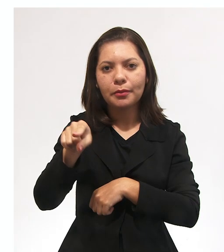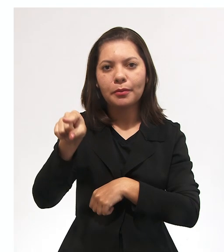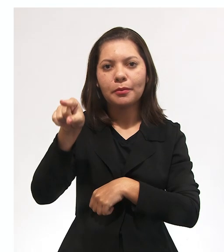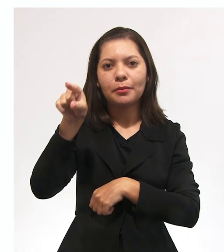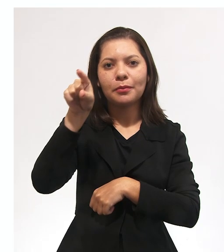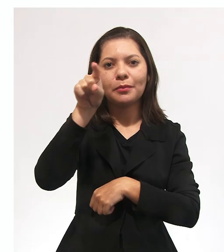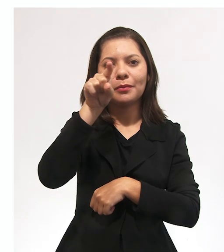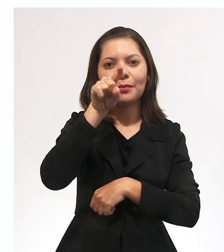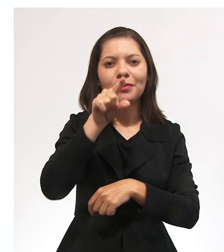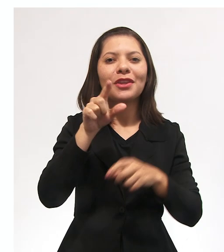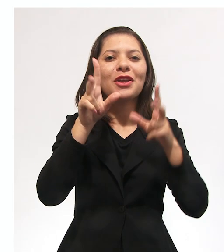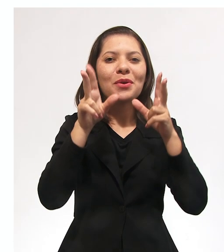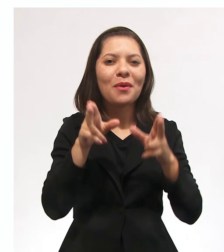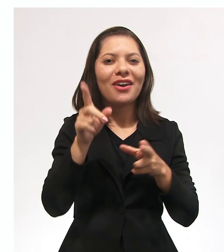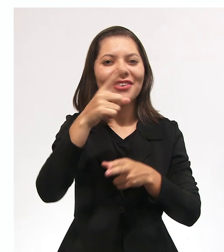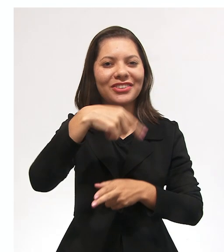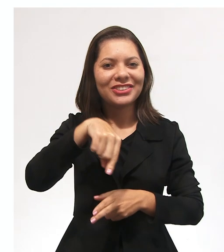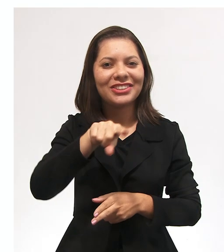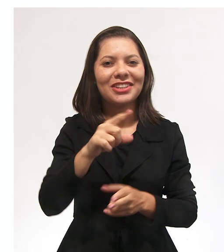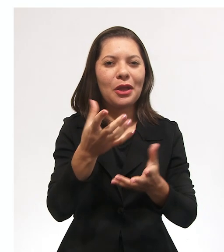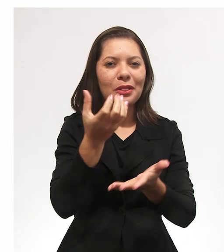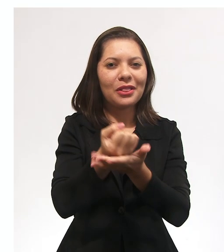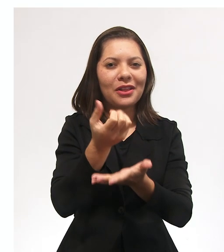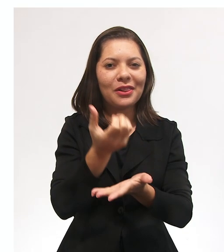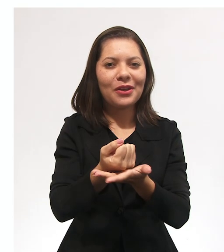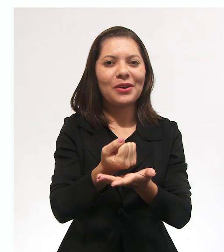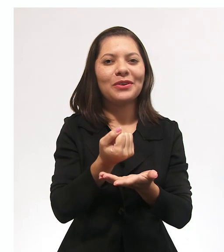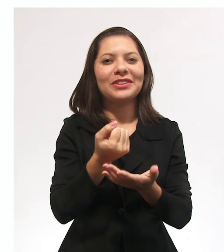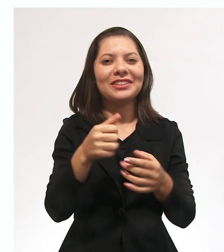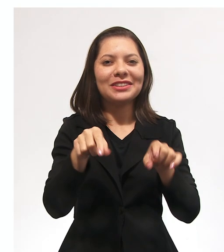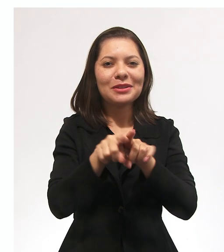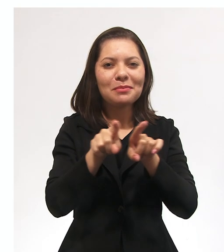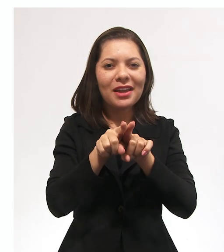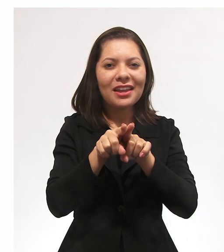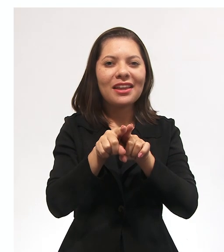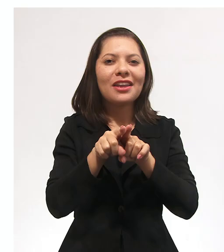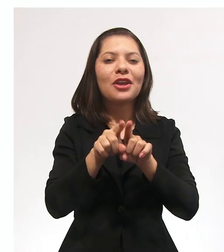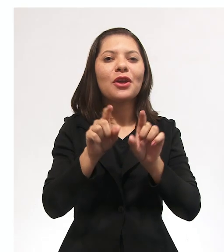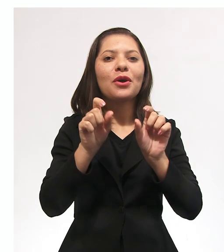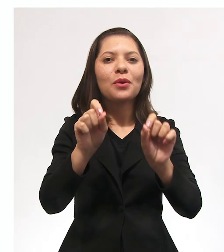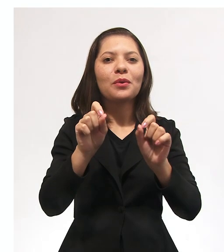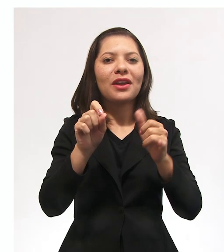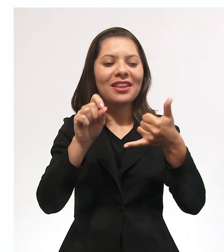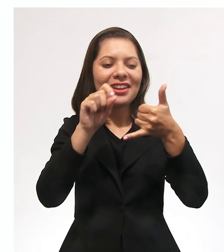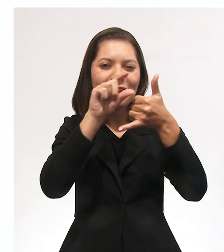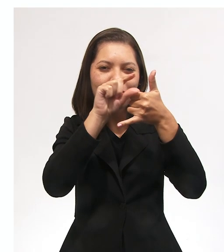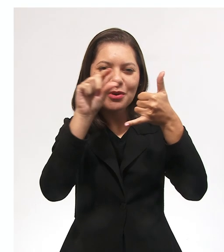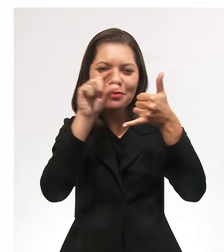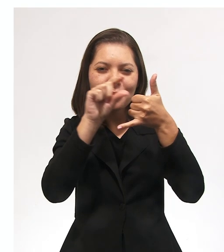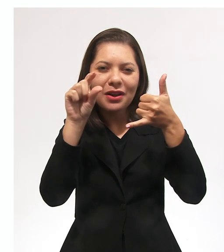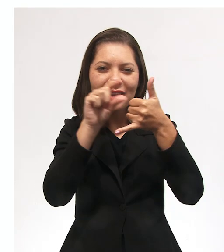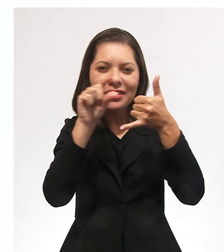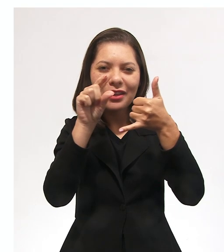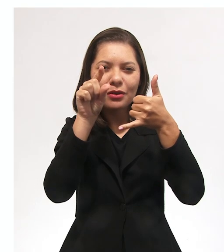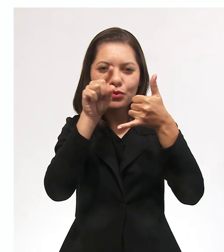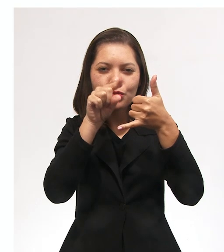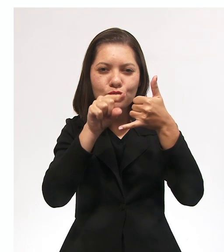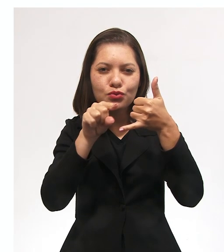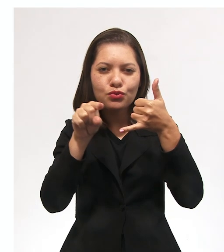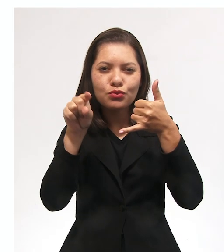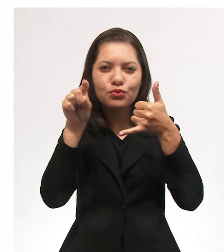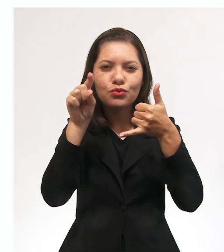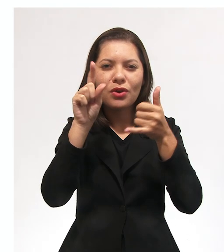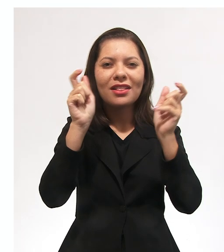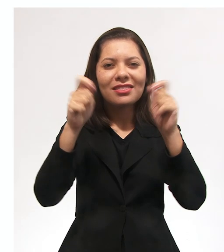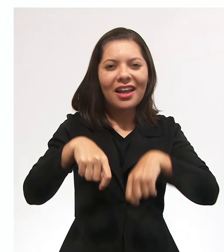o download de algum arquivo, quando a gente está vendo a barrinha da bateria do celular, a gente